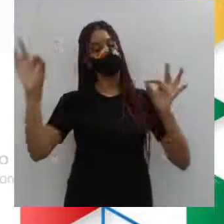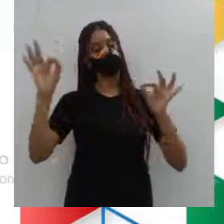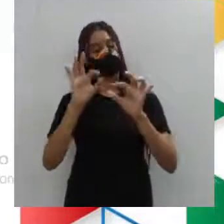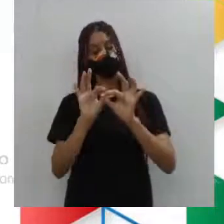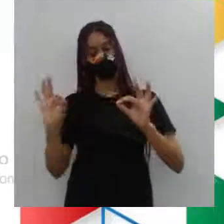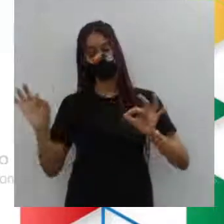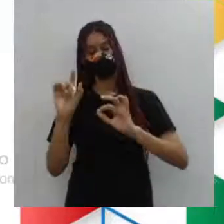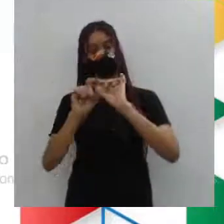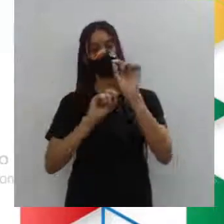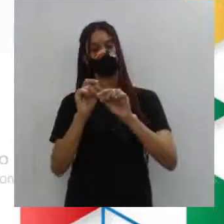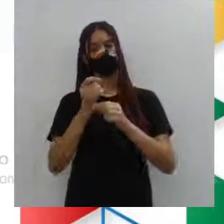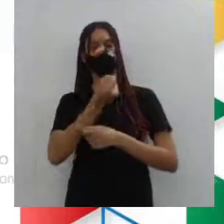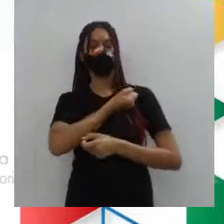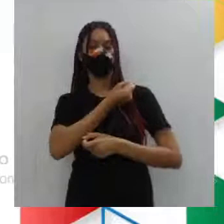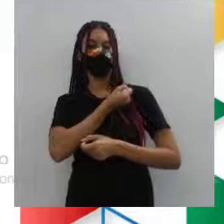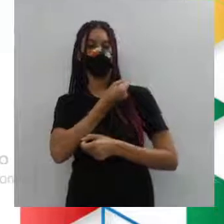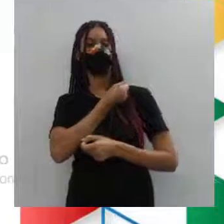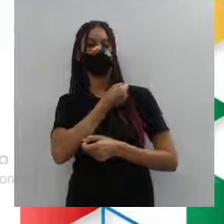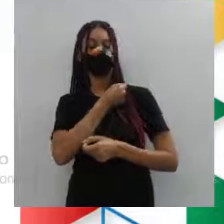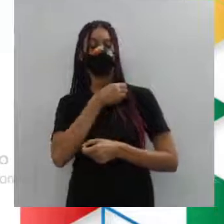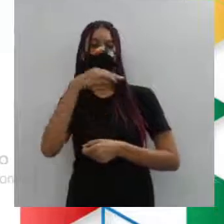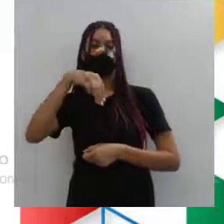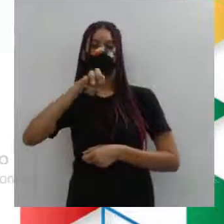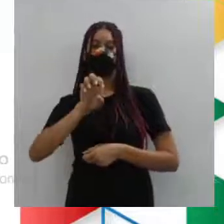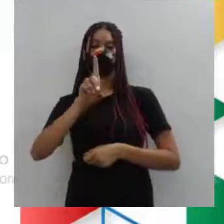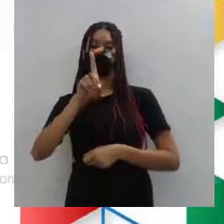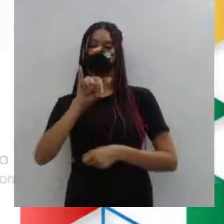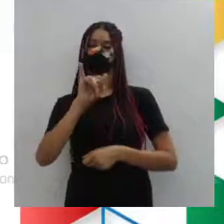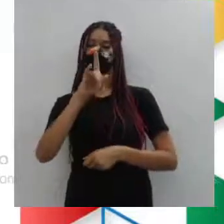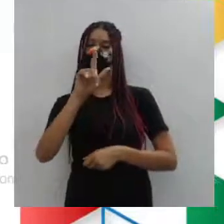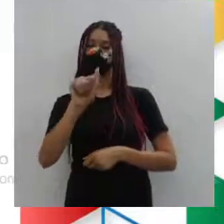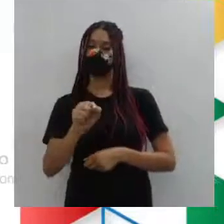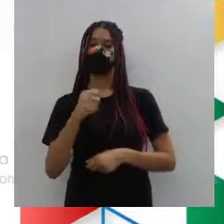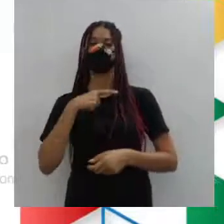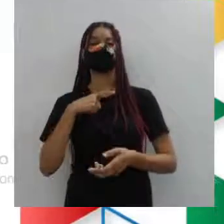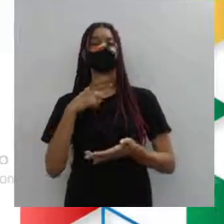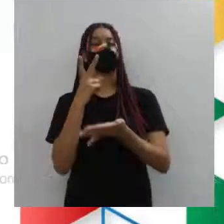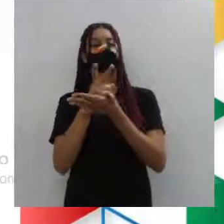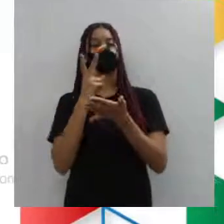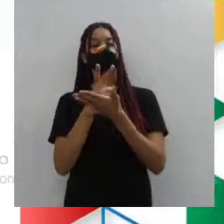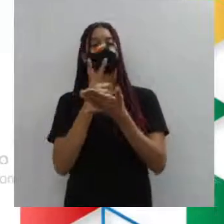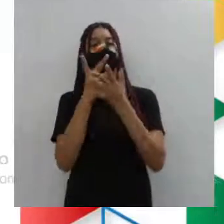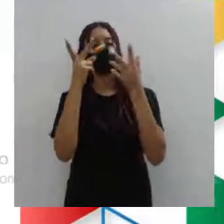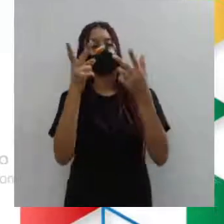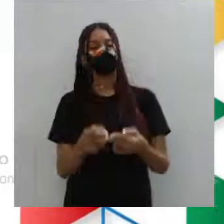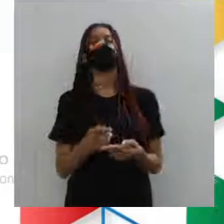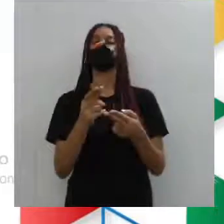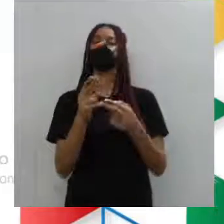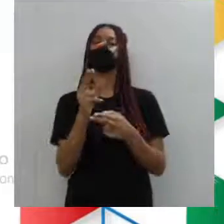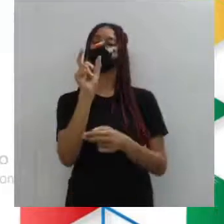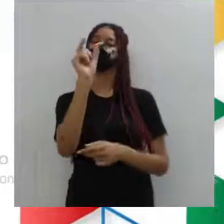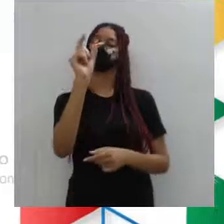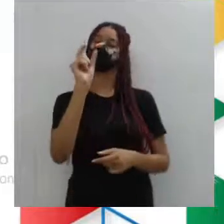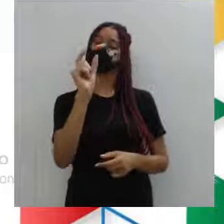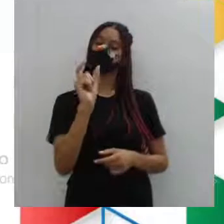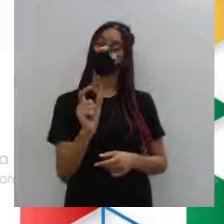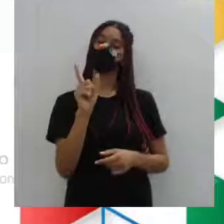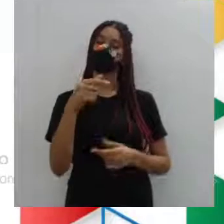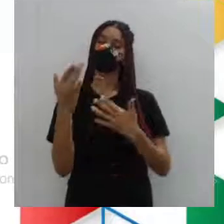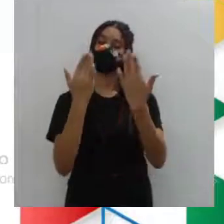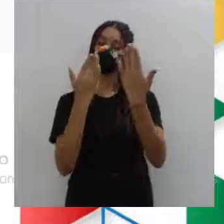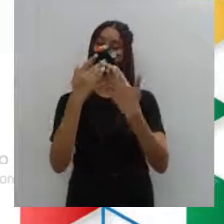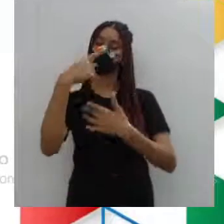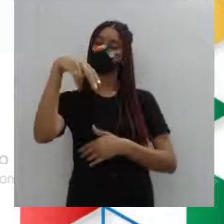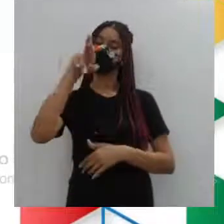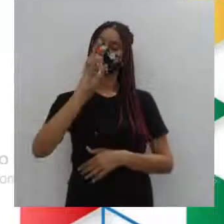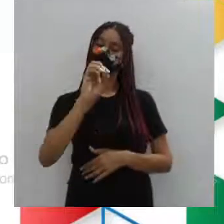que as medidas desses segmentos sempre tem a mesma unidade de medida, tá? Essa é uma proporcionalidade.